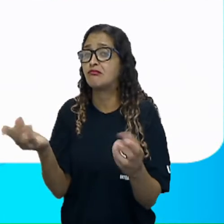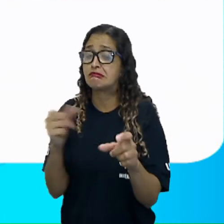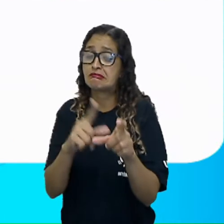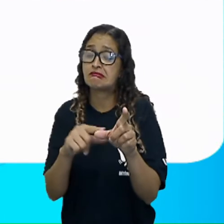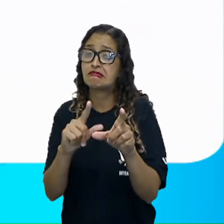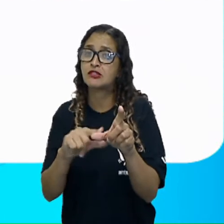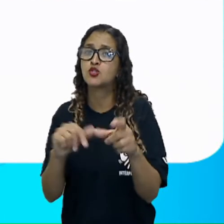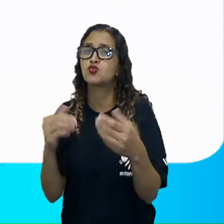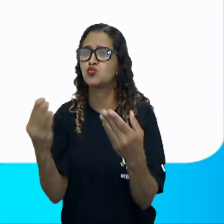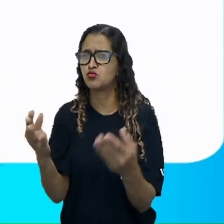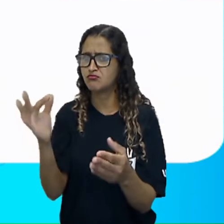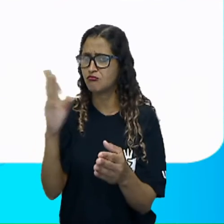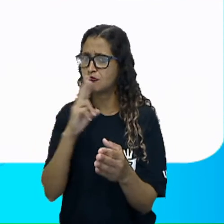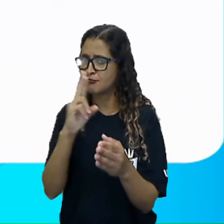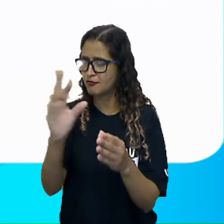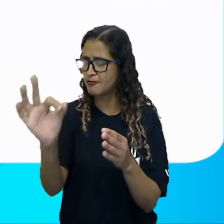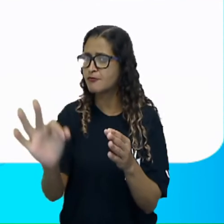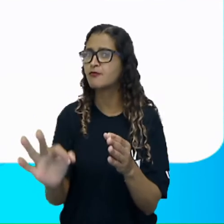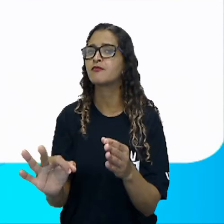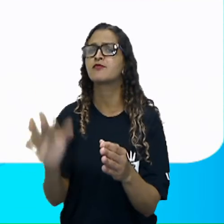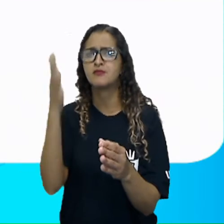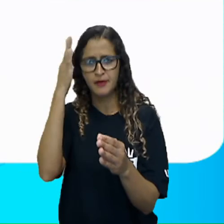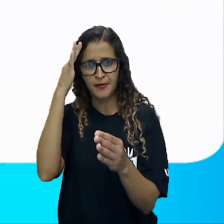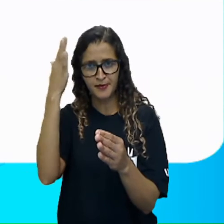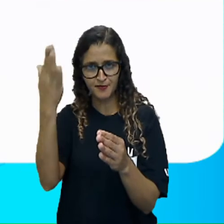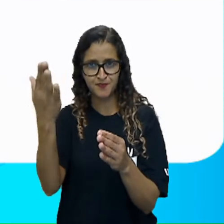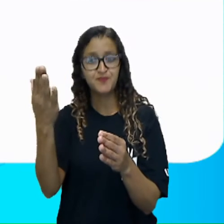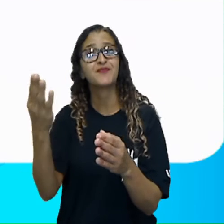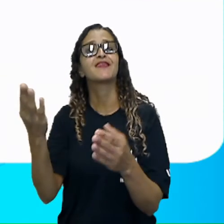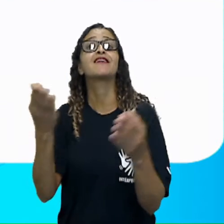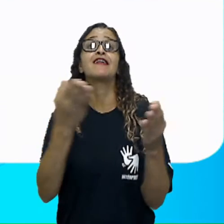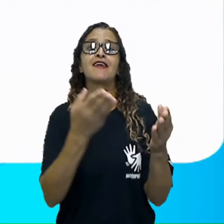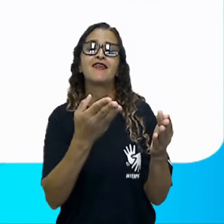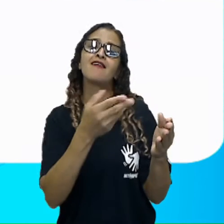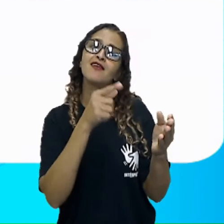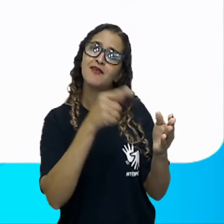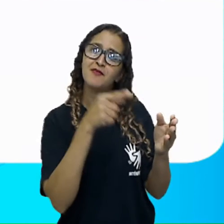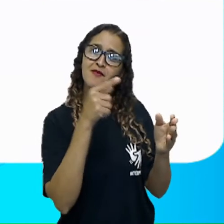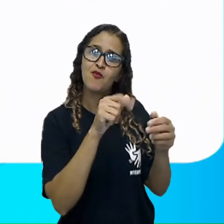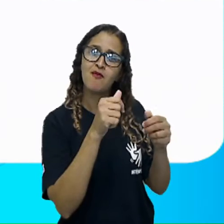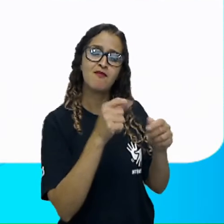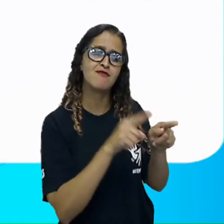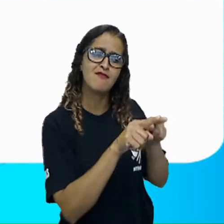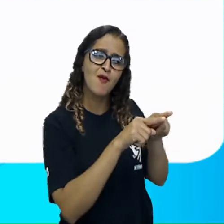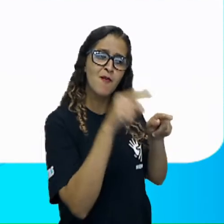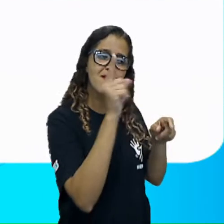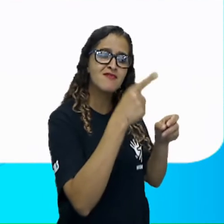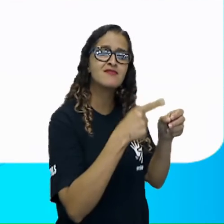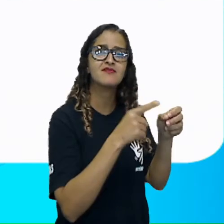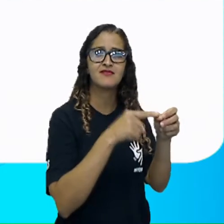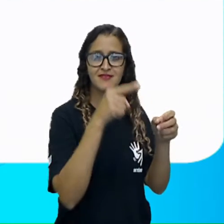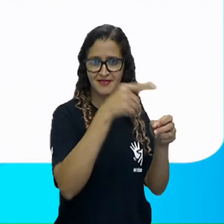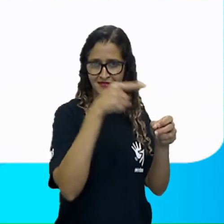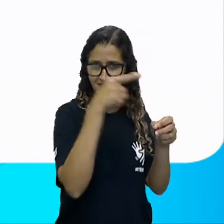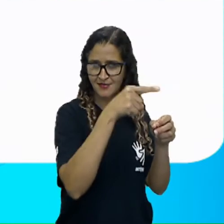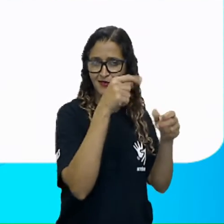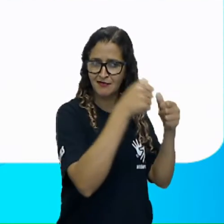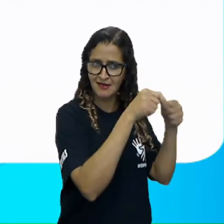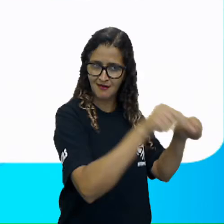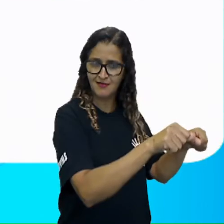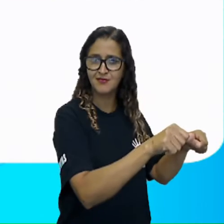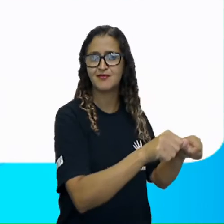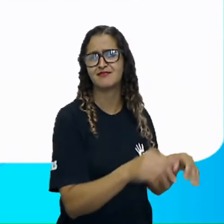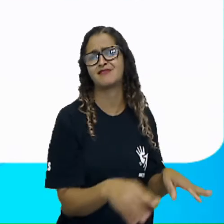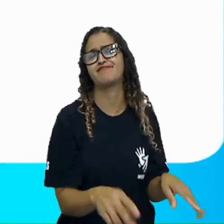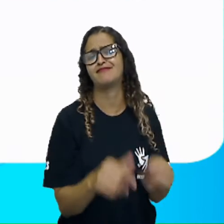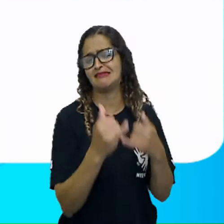ela quer ir a outra cidade? Bom, ela quer que o irmão fique na cidade. Coisa